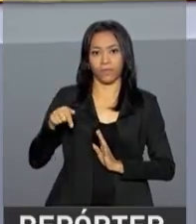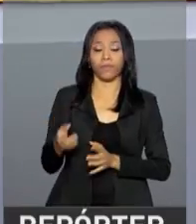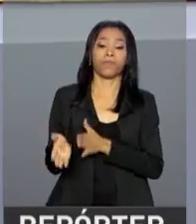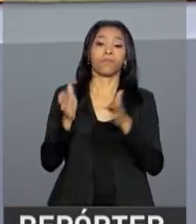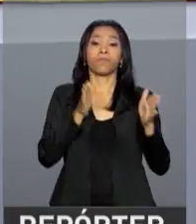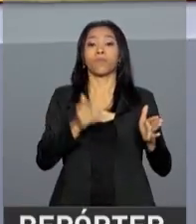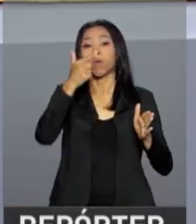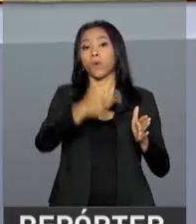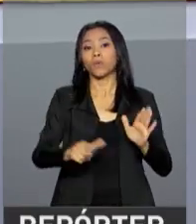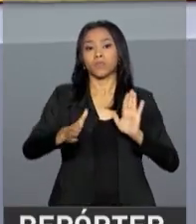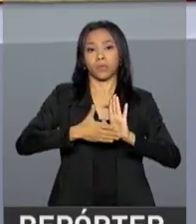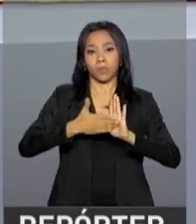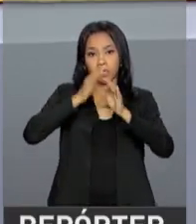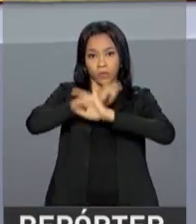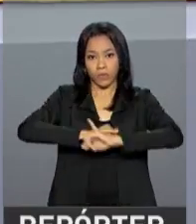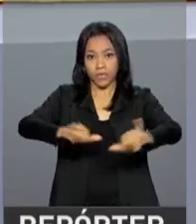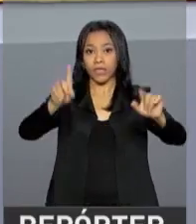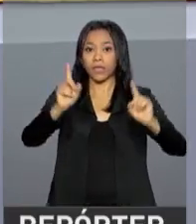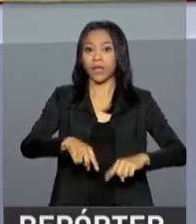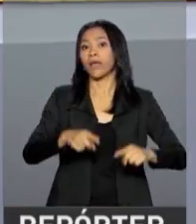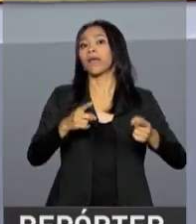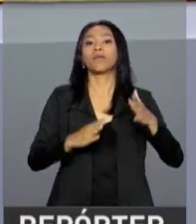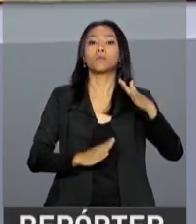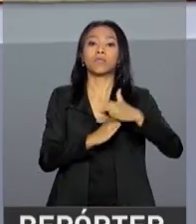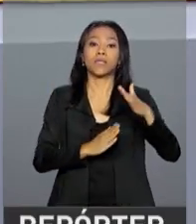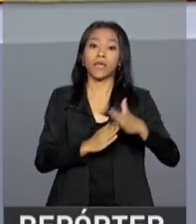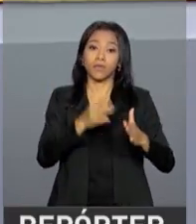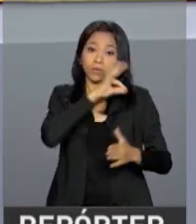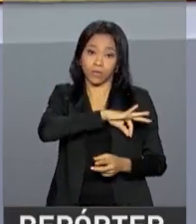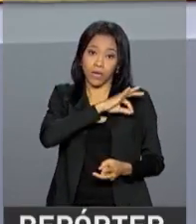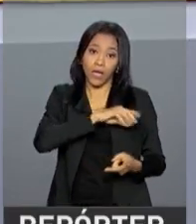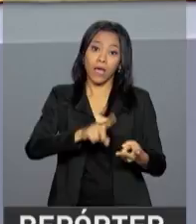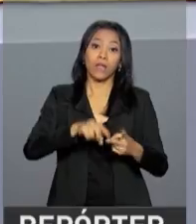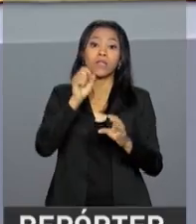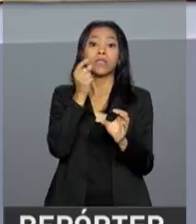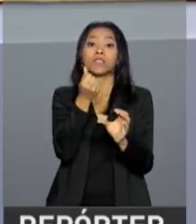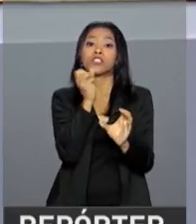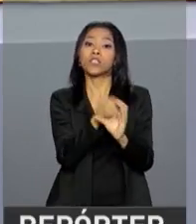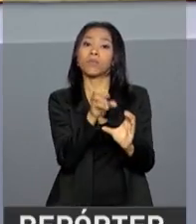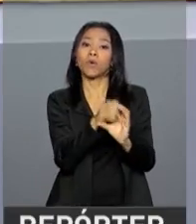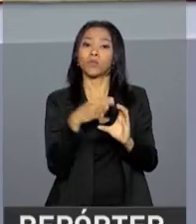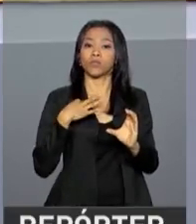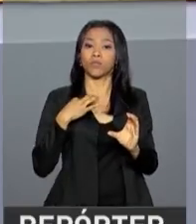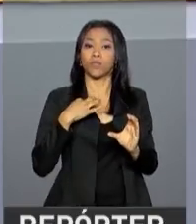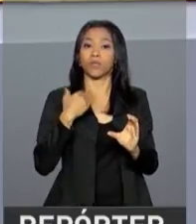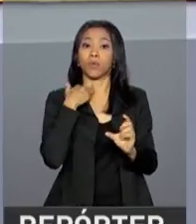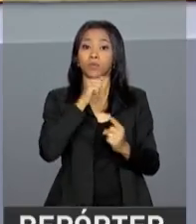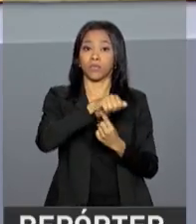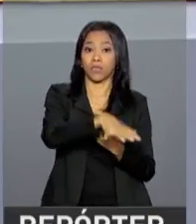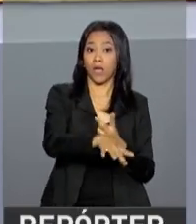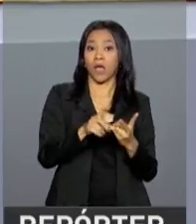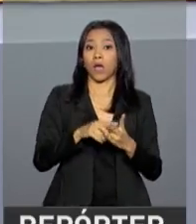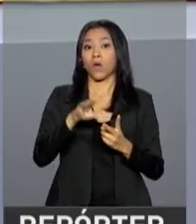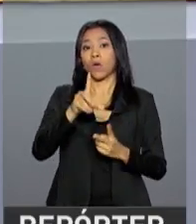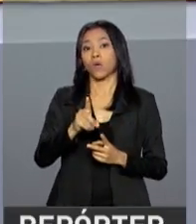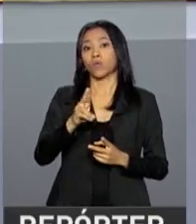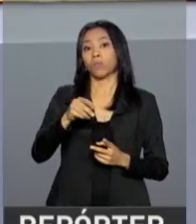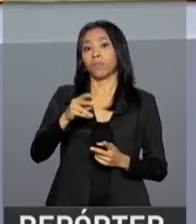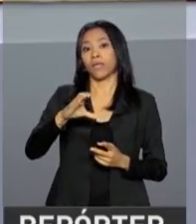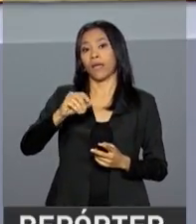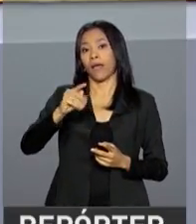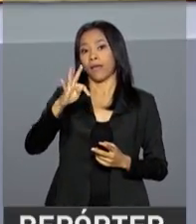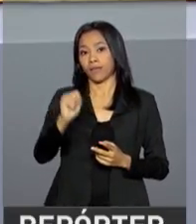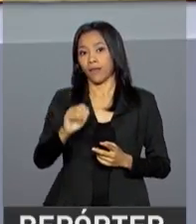são a regulamentação do teto das remunerações dos depósitos voluntários no banco central a duplicata eletrônica eo